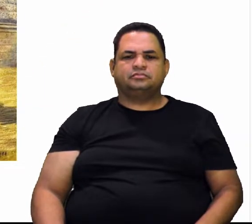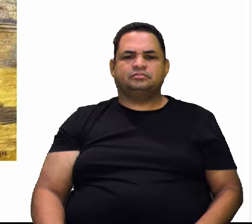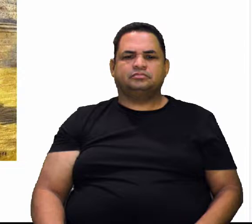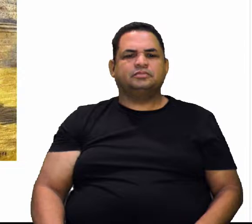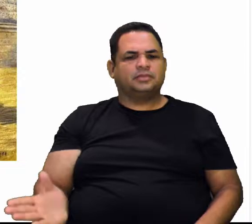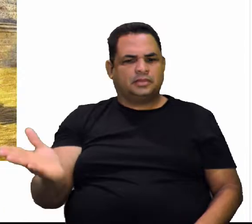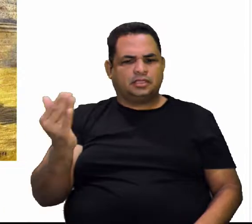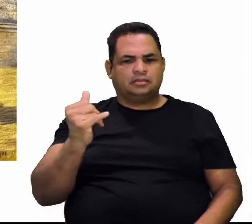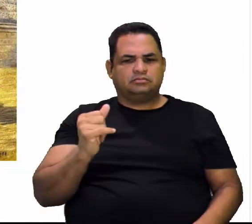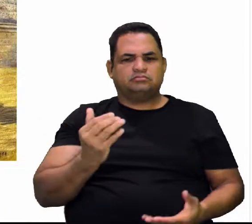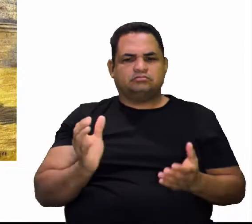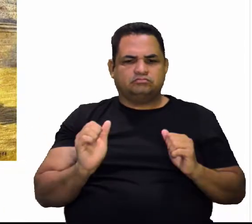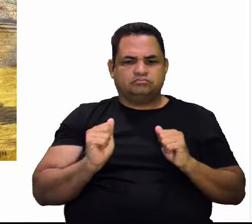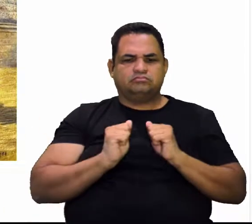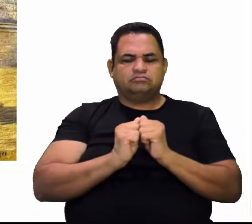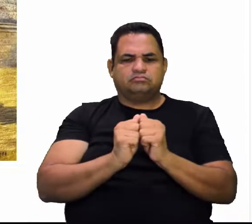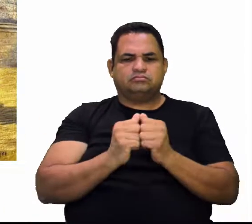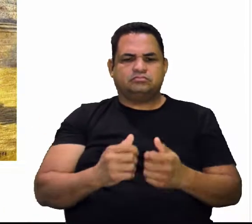comigo.